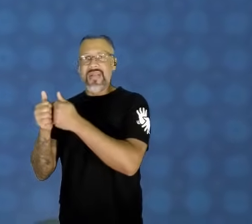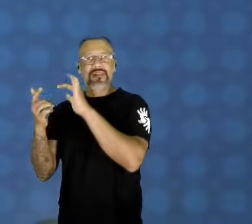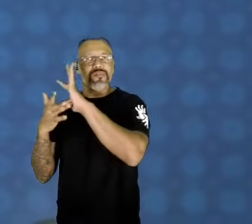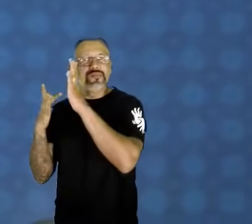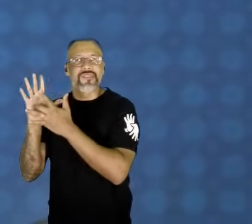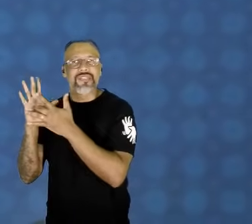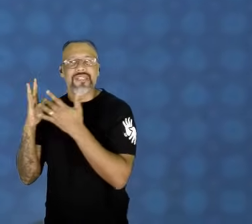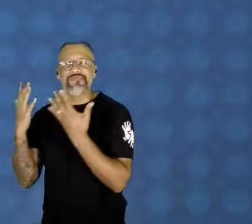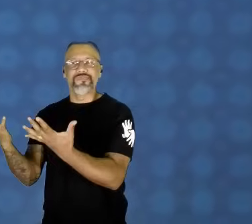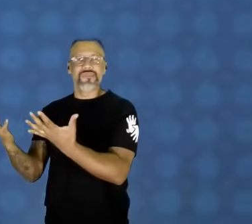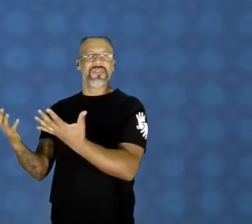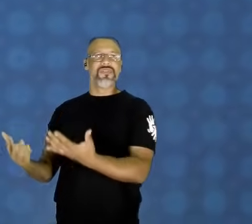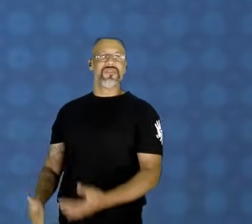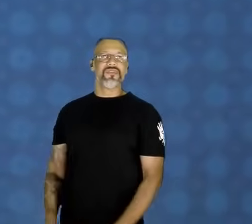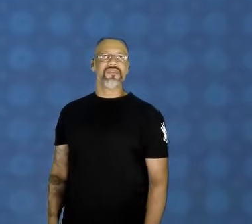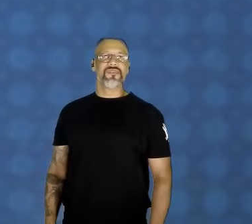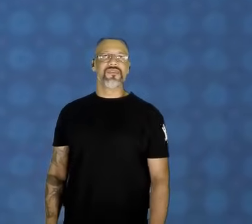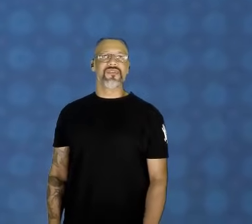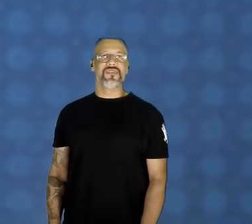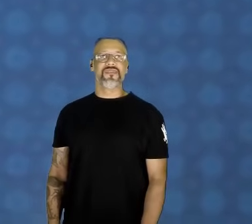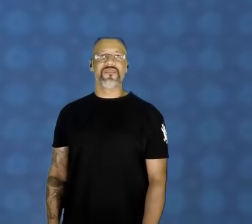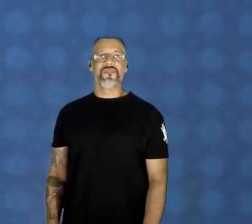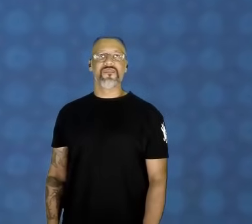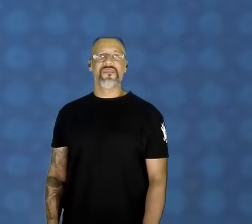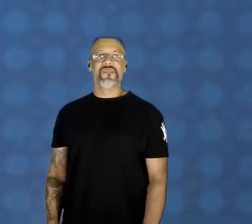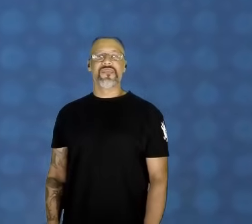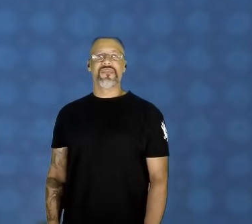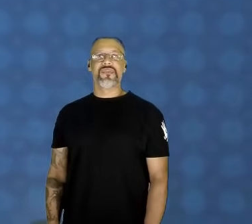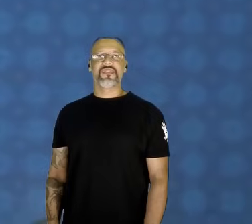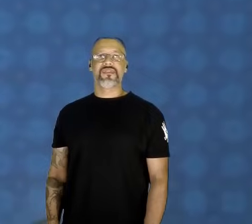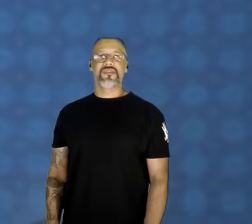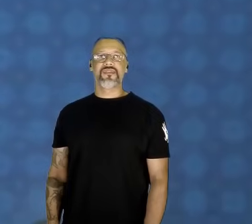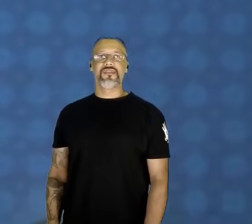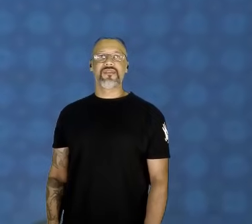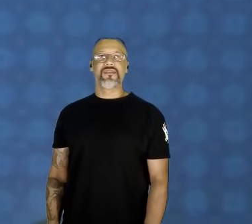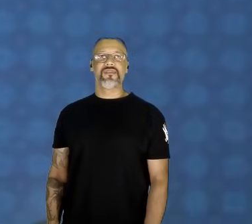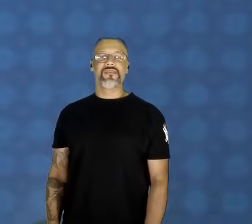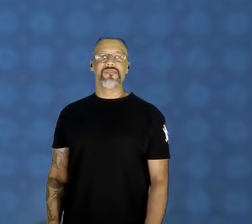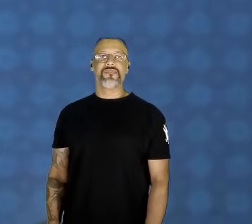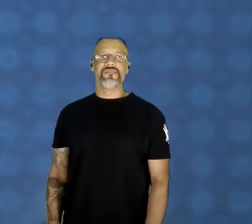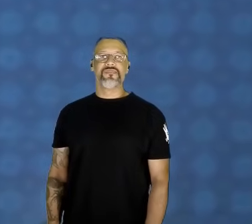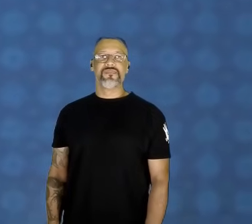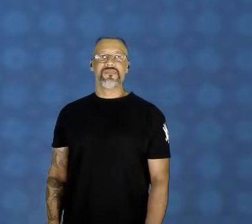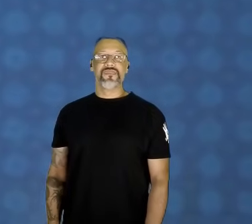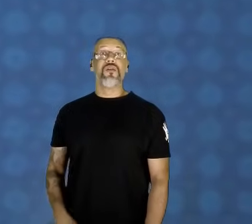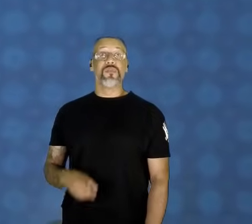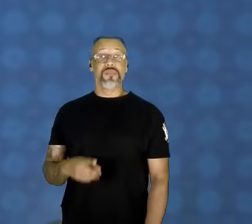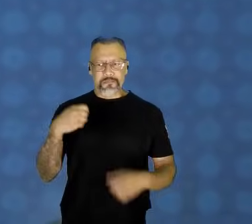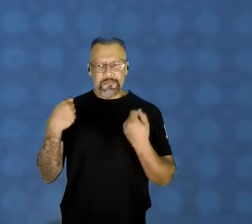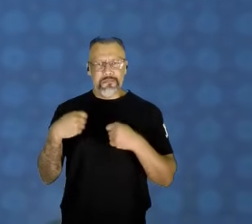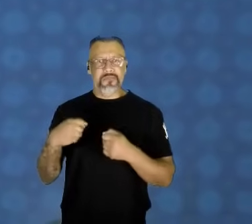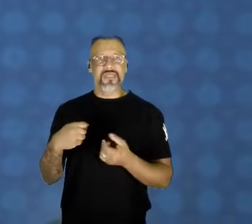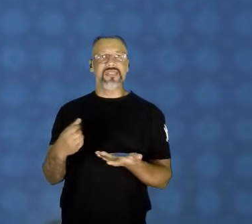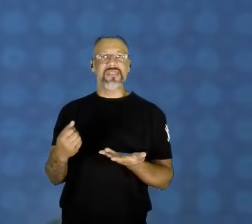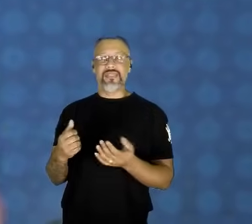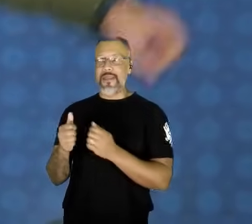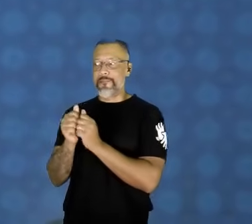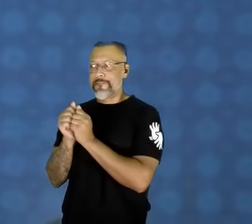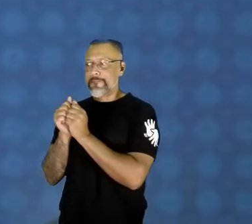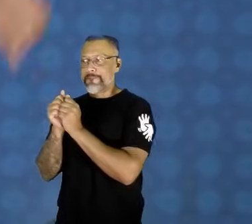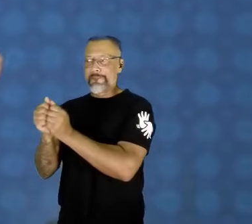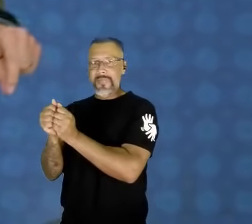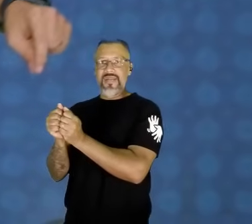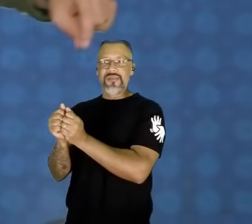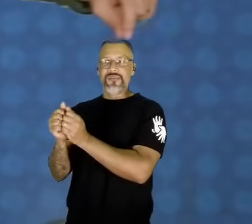Se as minhas mãos não conseguem segurar, então eu vou deitar e ele vai segurar por mim. O